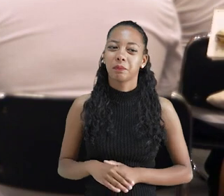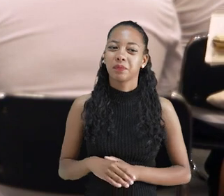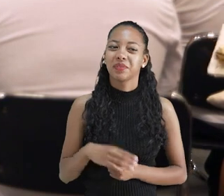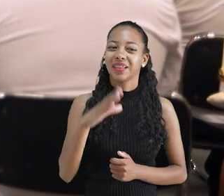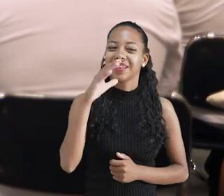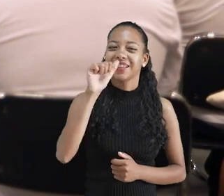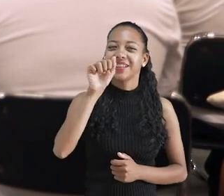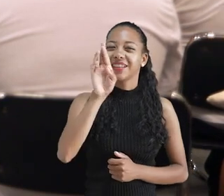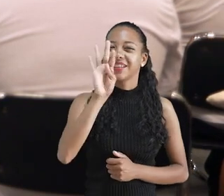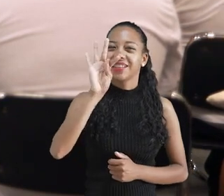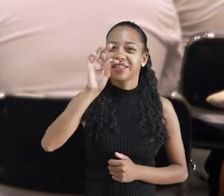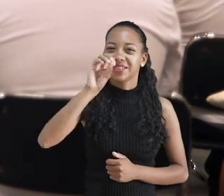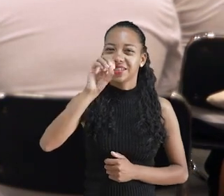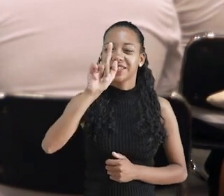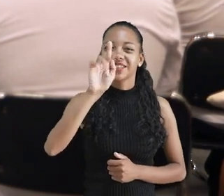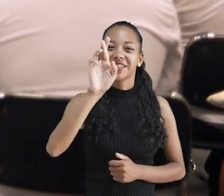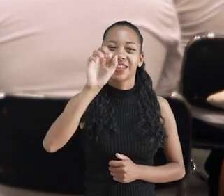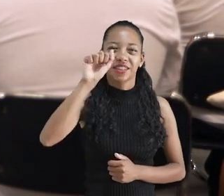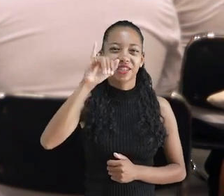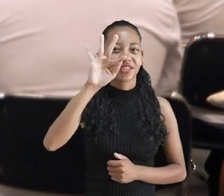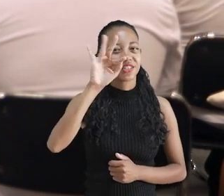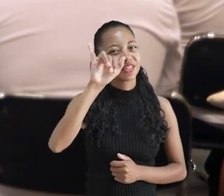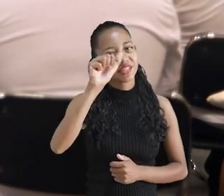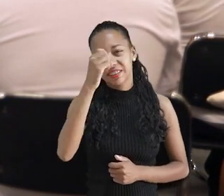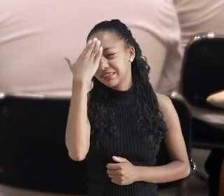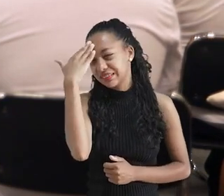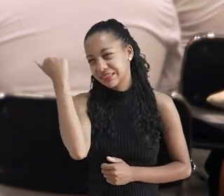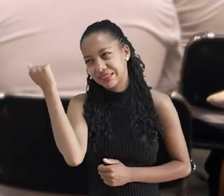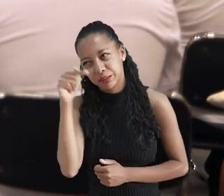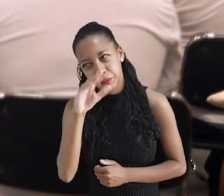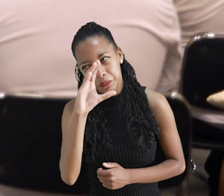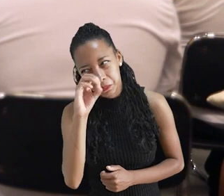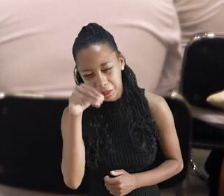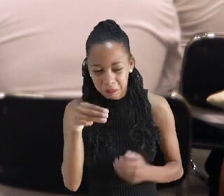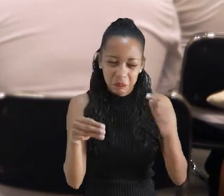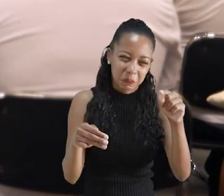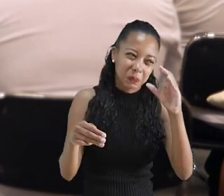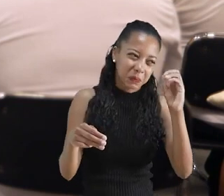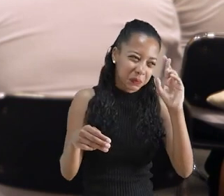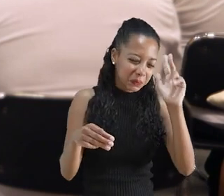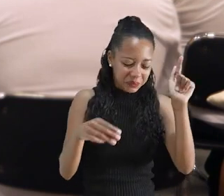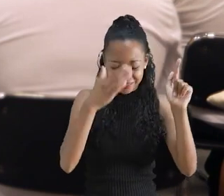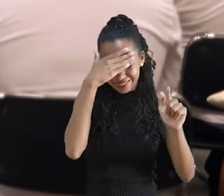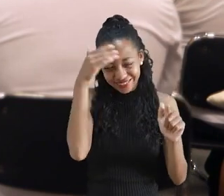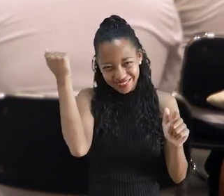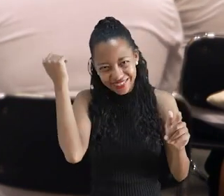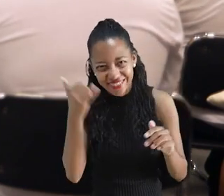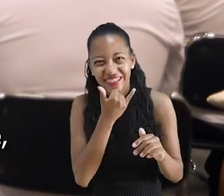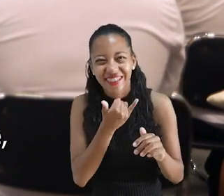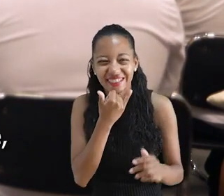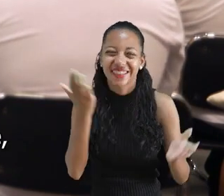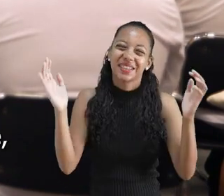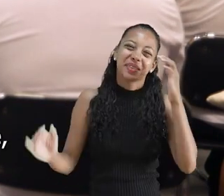org.com algo assim perdoe agora não ter lembrado mas cartografia social isso tá isso